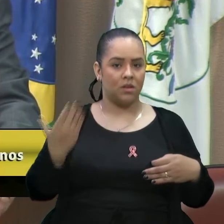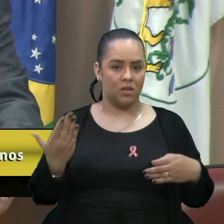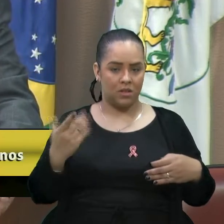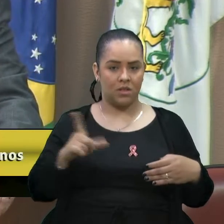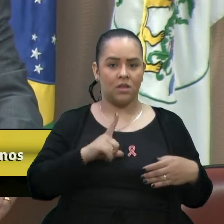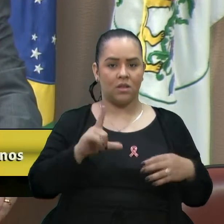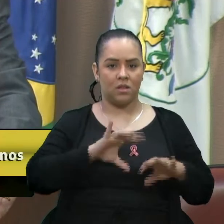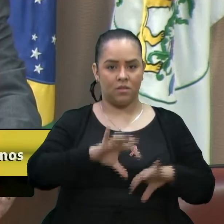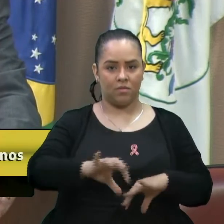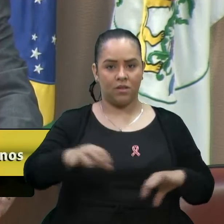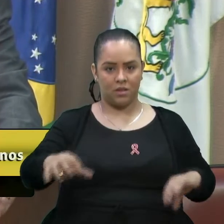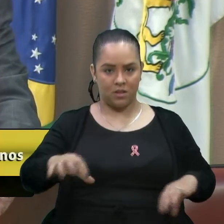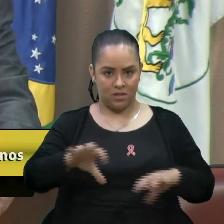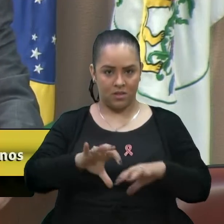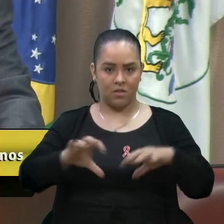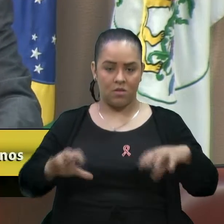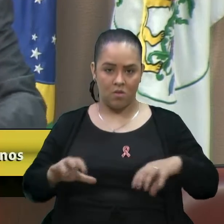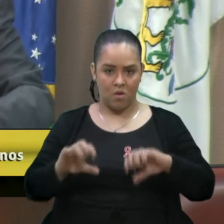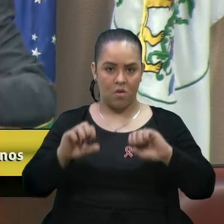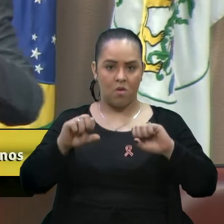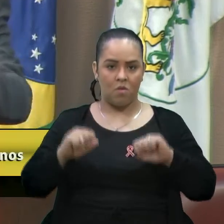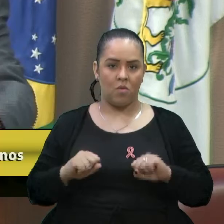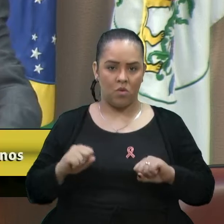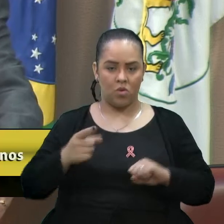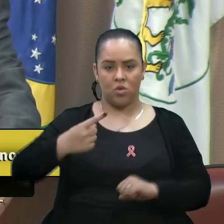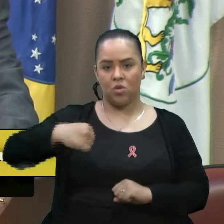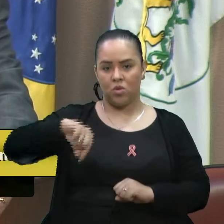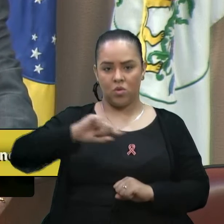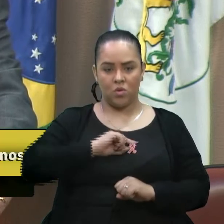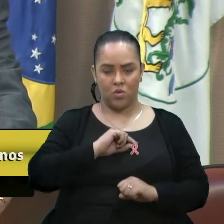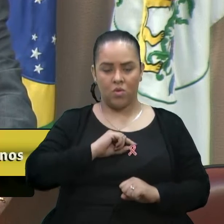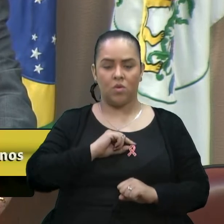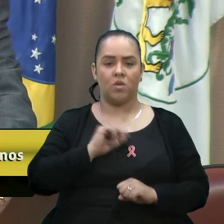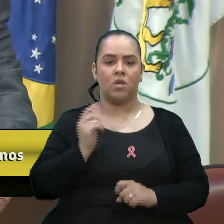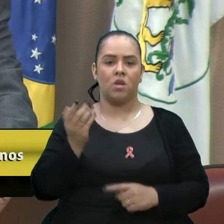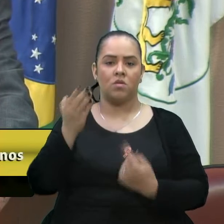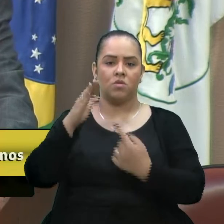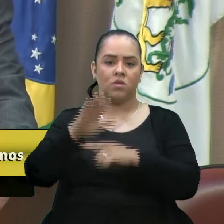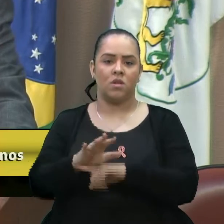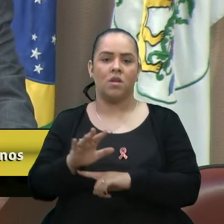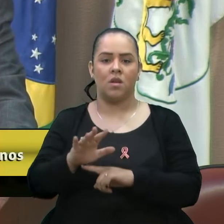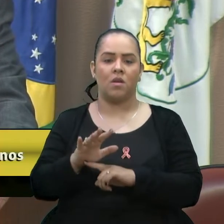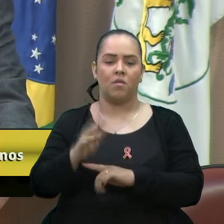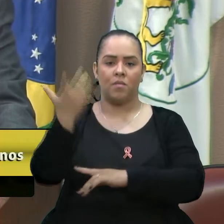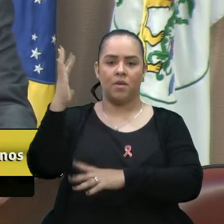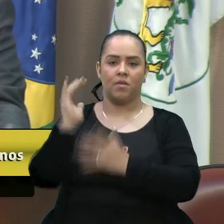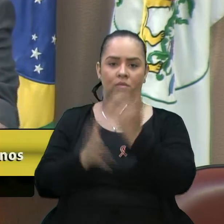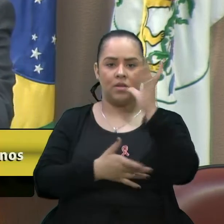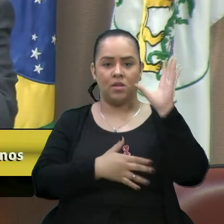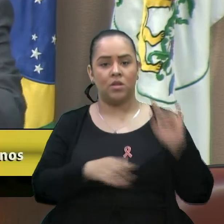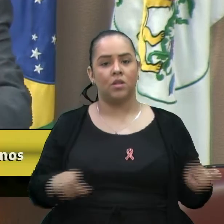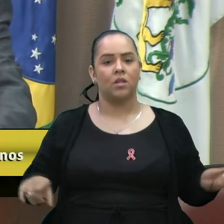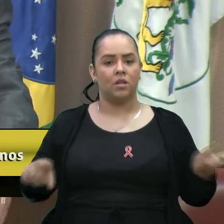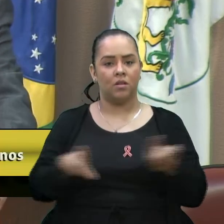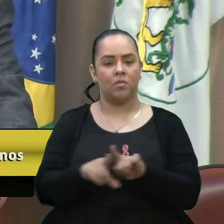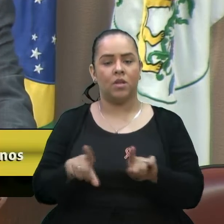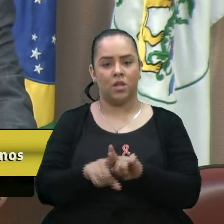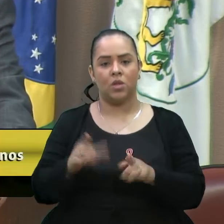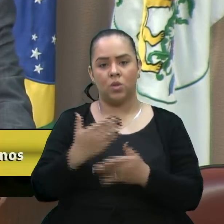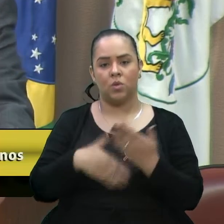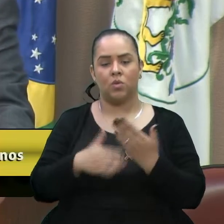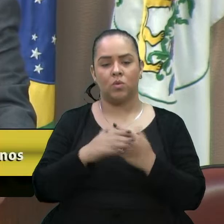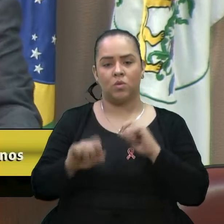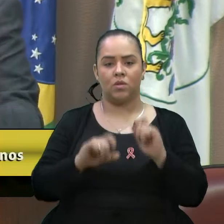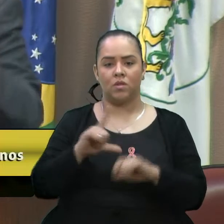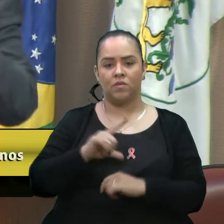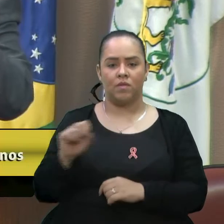separação possa a gente colaborar com o nosso meio ambiente e, de uma certa forma, todos esses valores